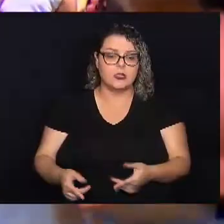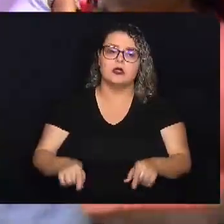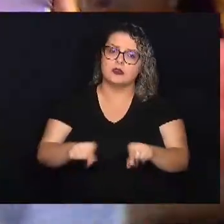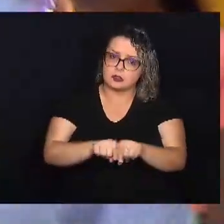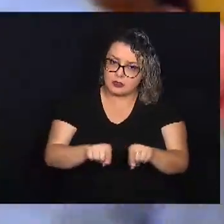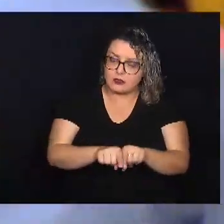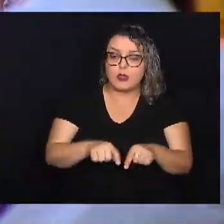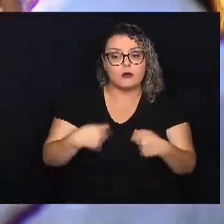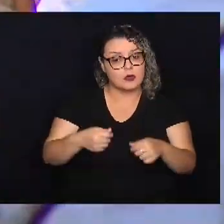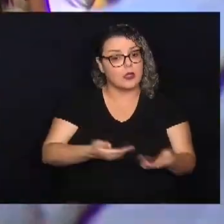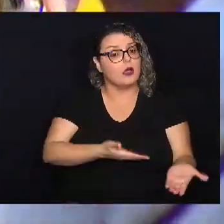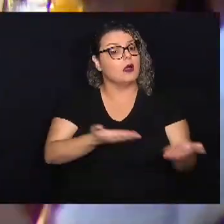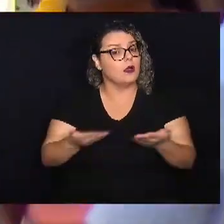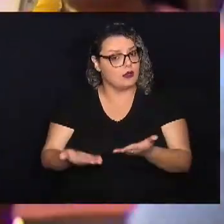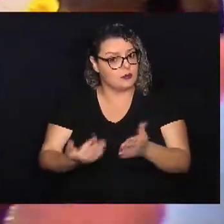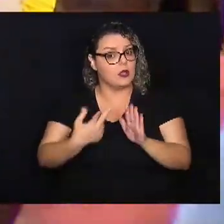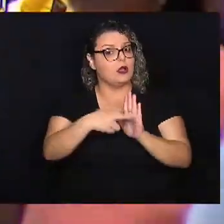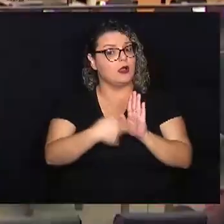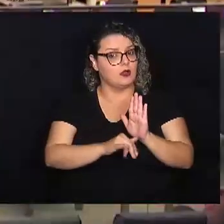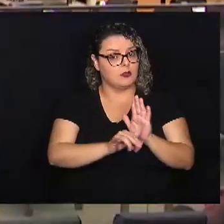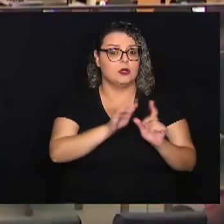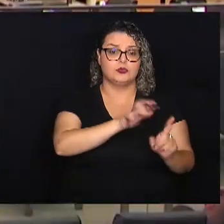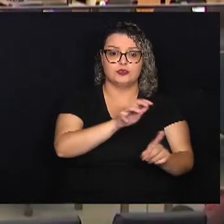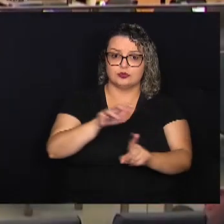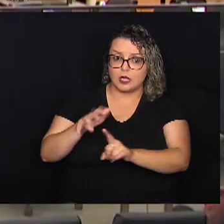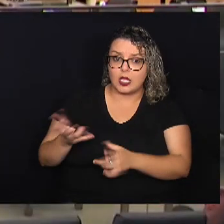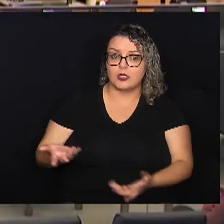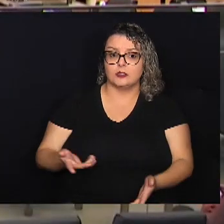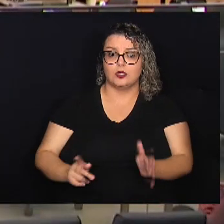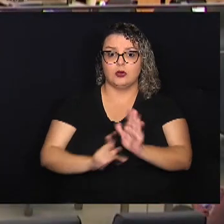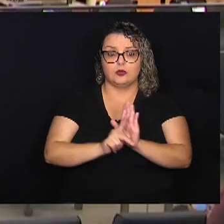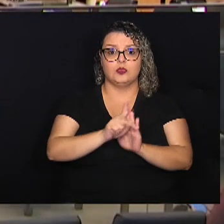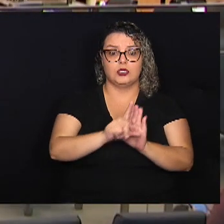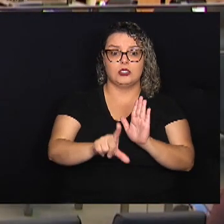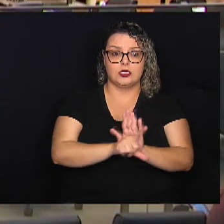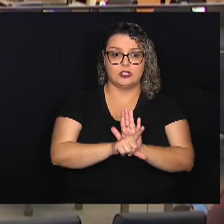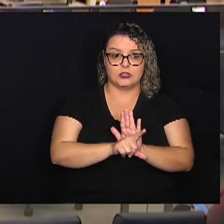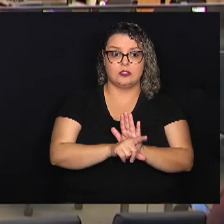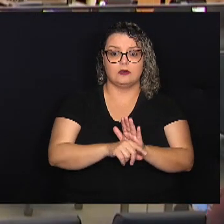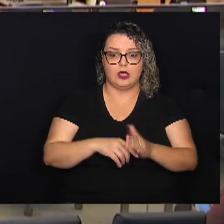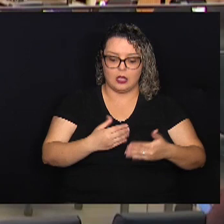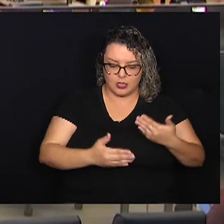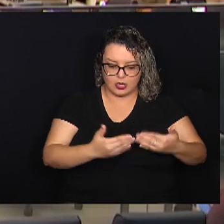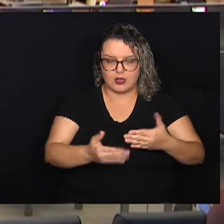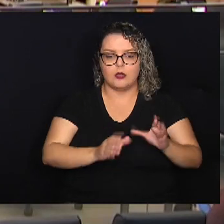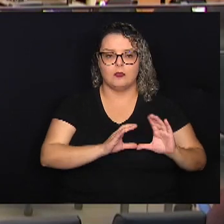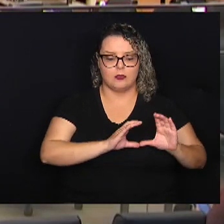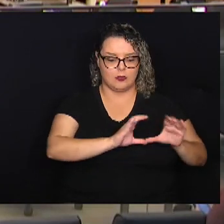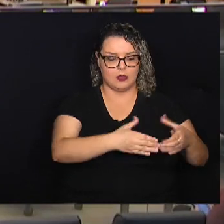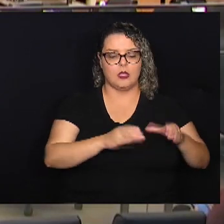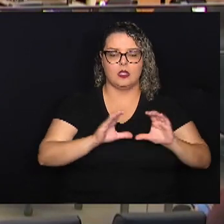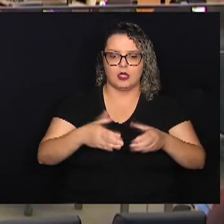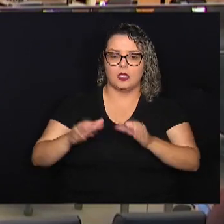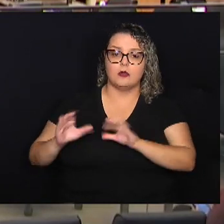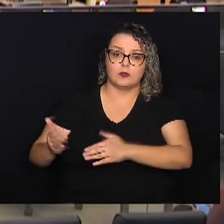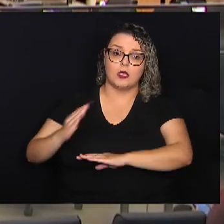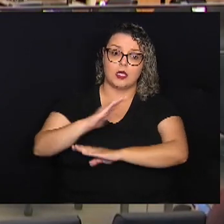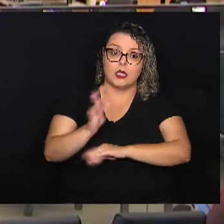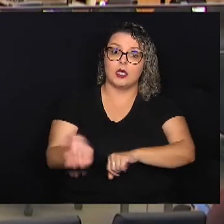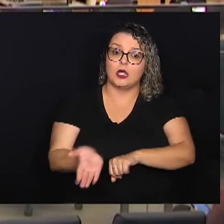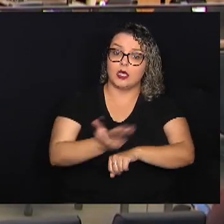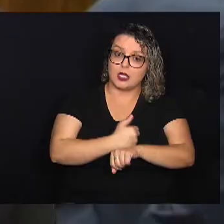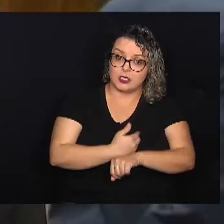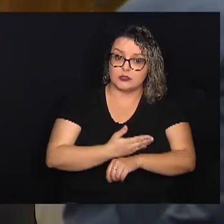devem apresentar esse relatório de impacto. O projeto de lei ainda vai passar pelas comissões da Câmara antes de ir